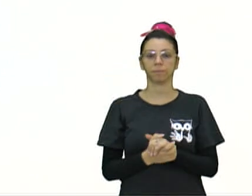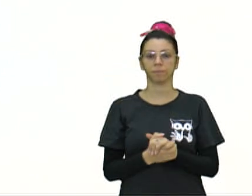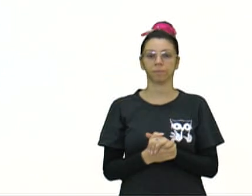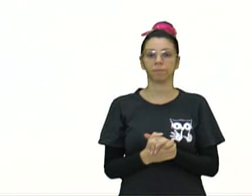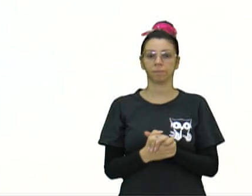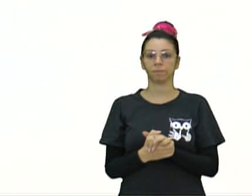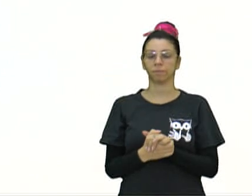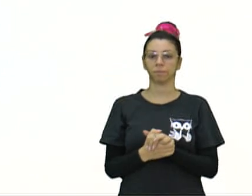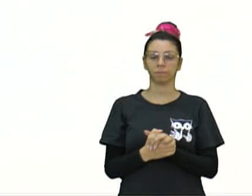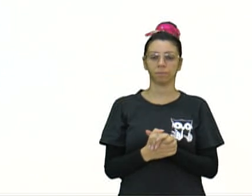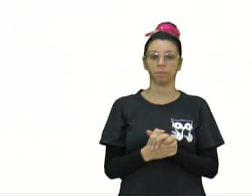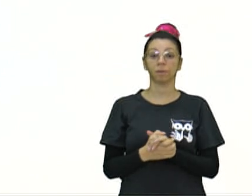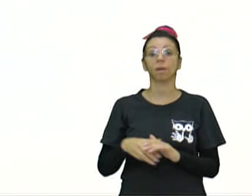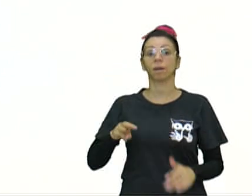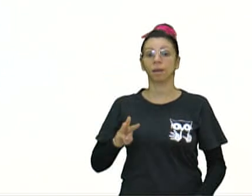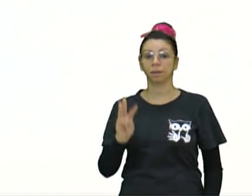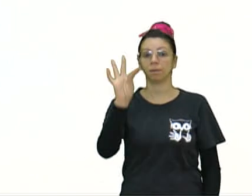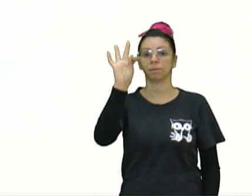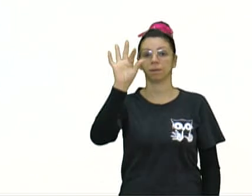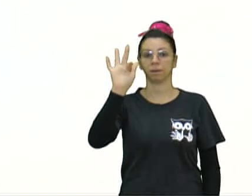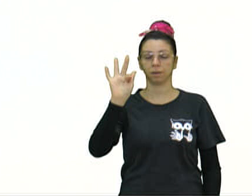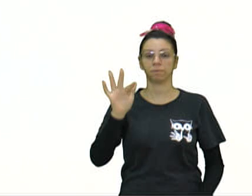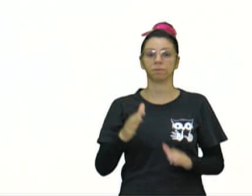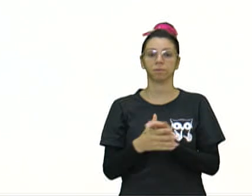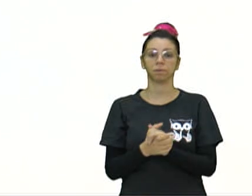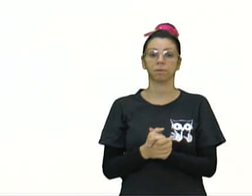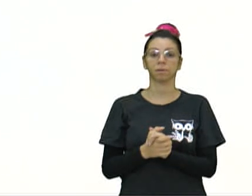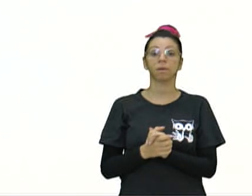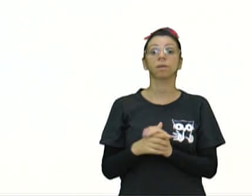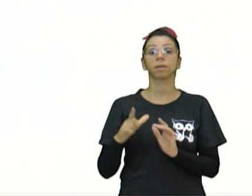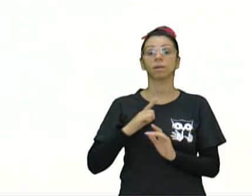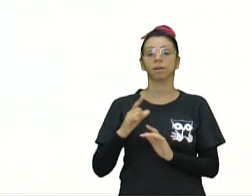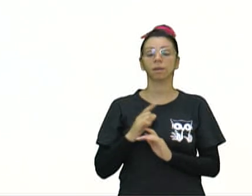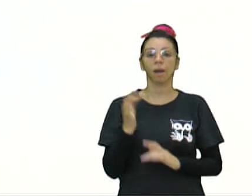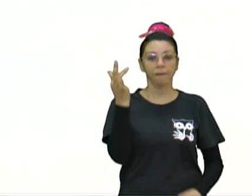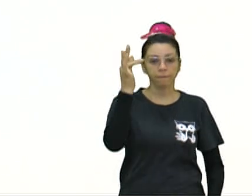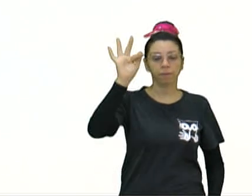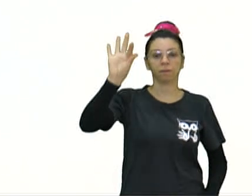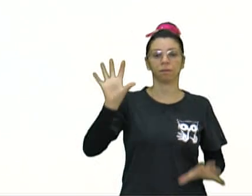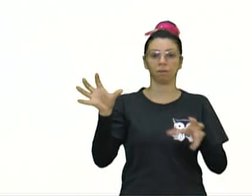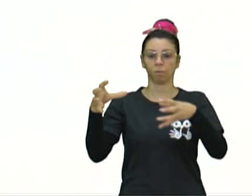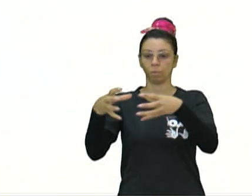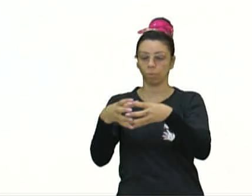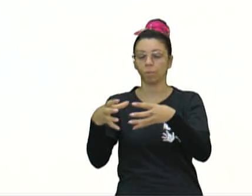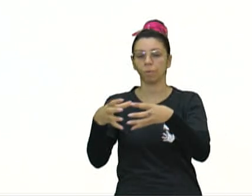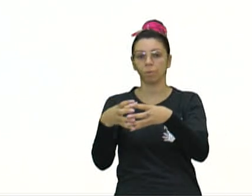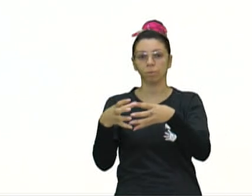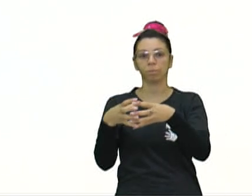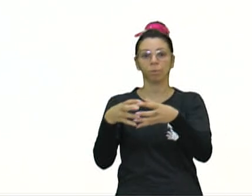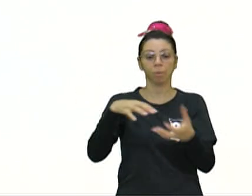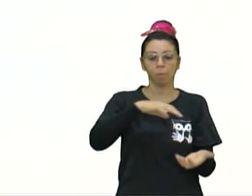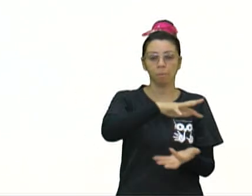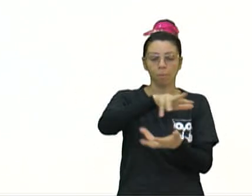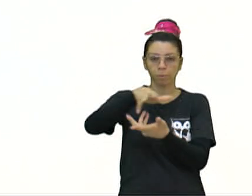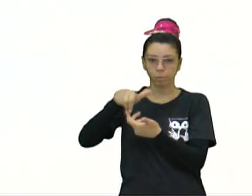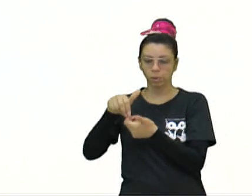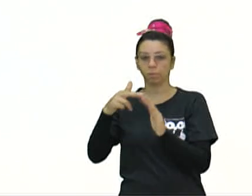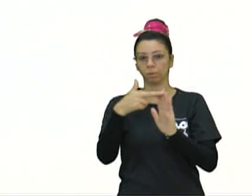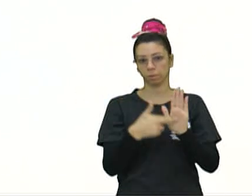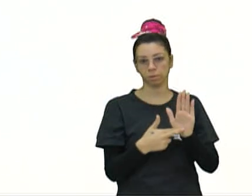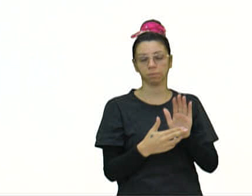é a WTF, que é a Federação Mundial de Taekwondo, WTF, sigla em inglês, né? Em fevereiro